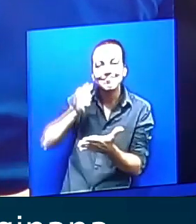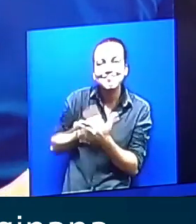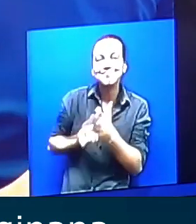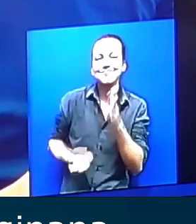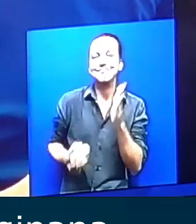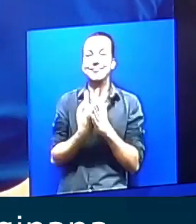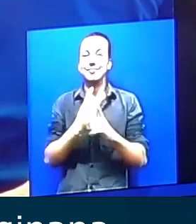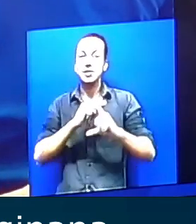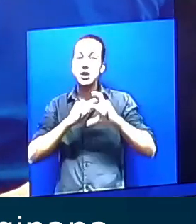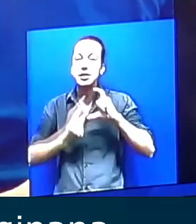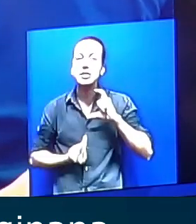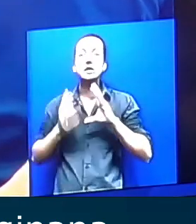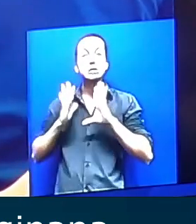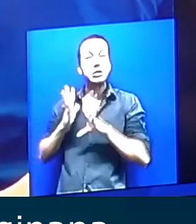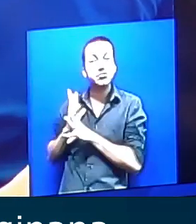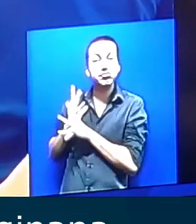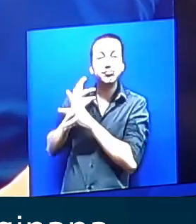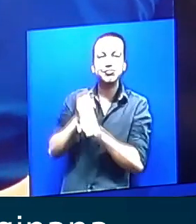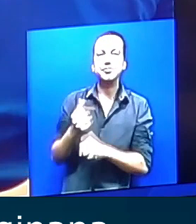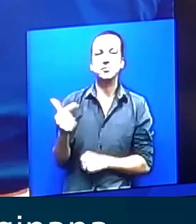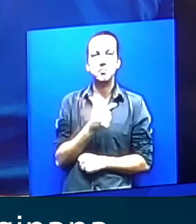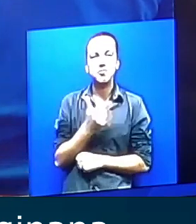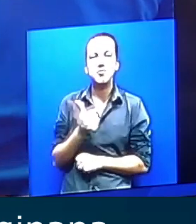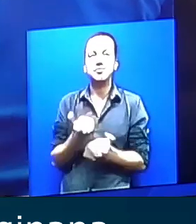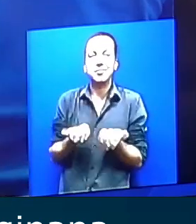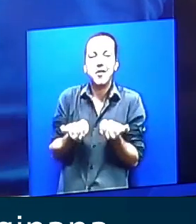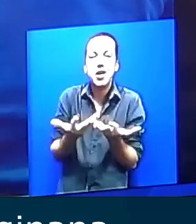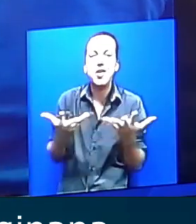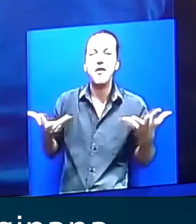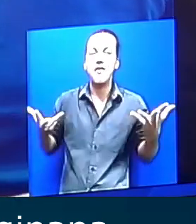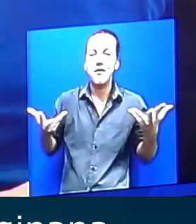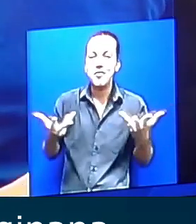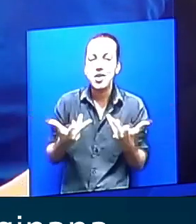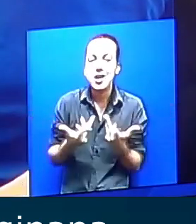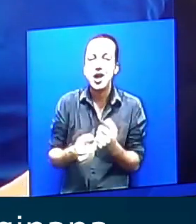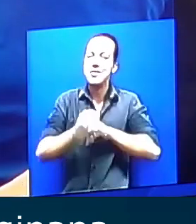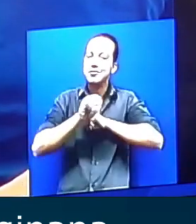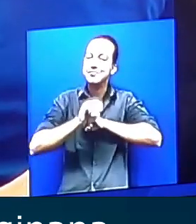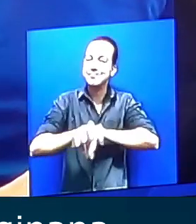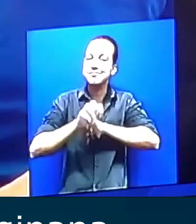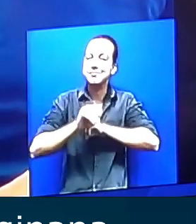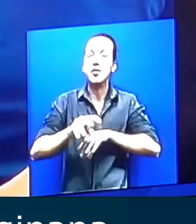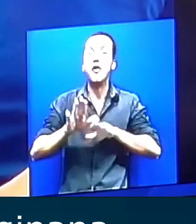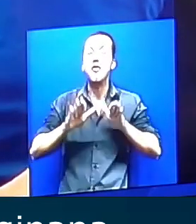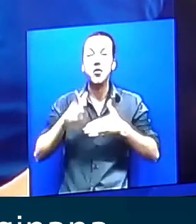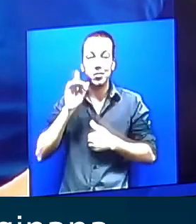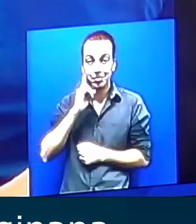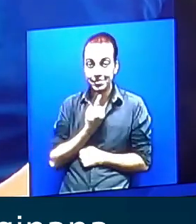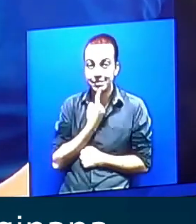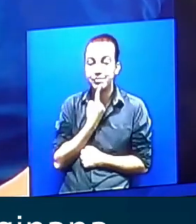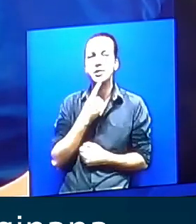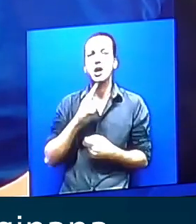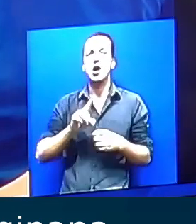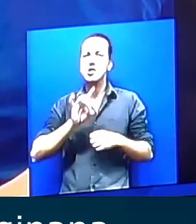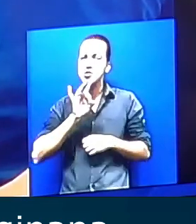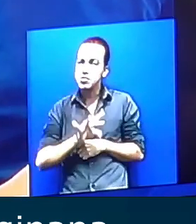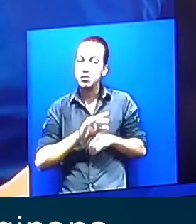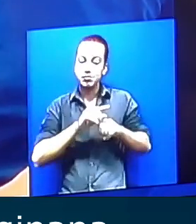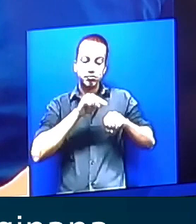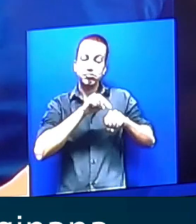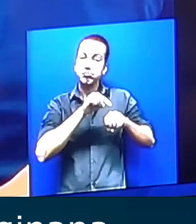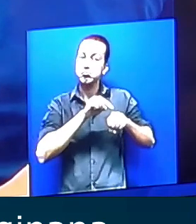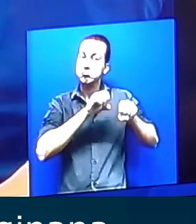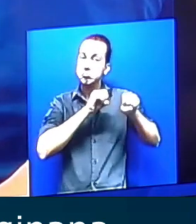com excelência na educação de bilíngue para surdos. O IPAES, a gente foca hoje, além da educação, a gente